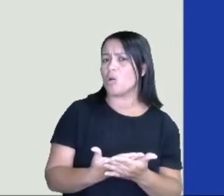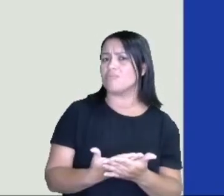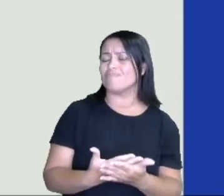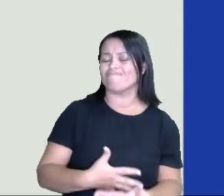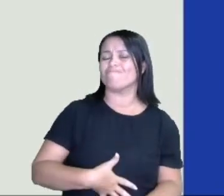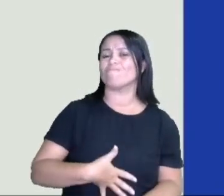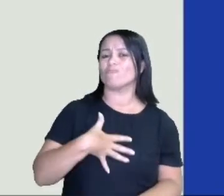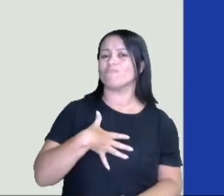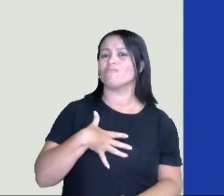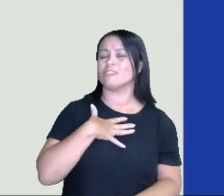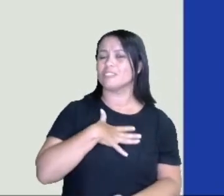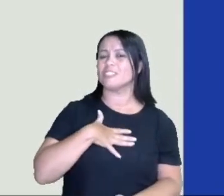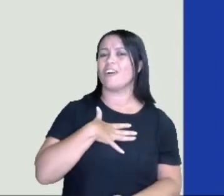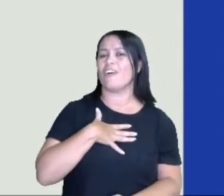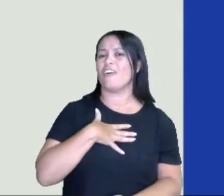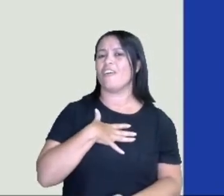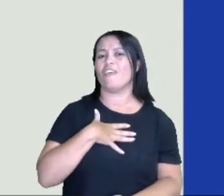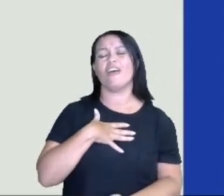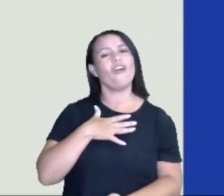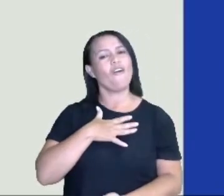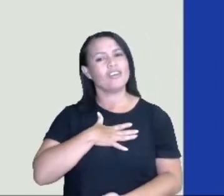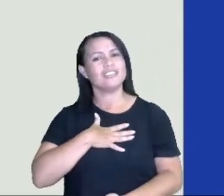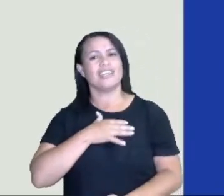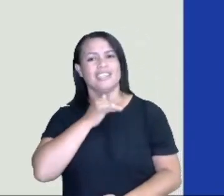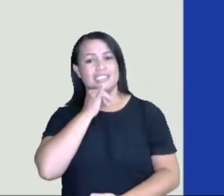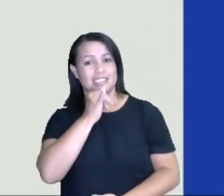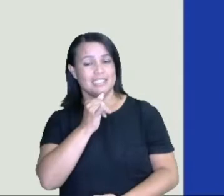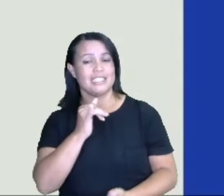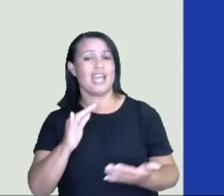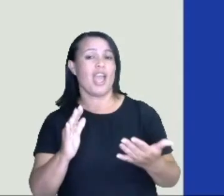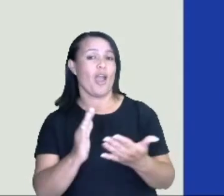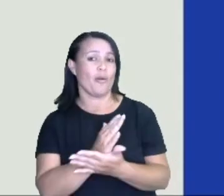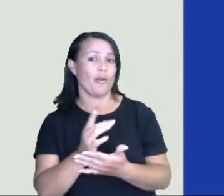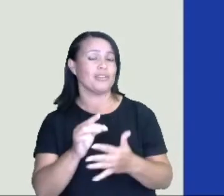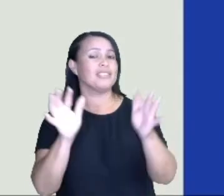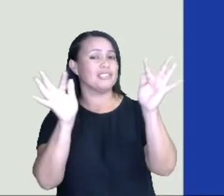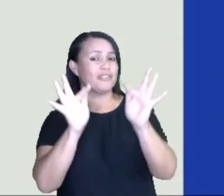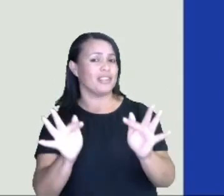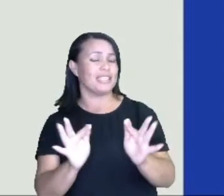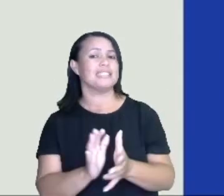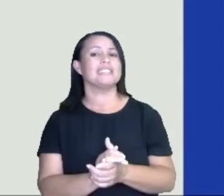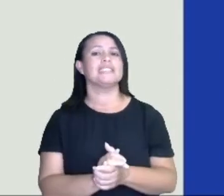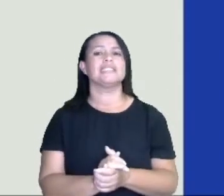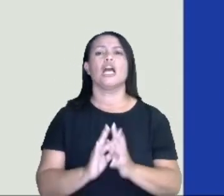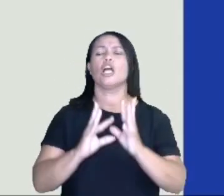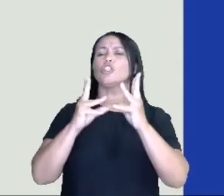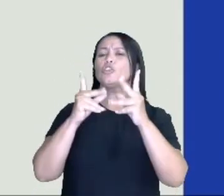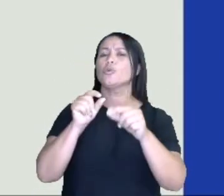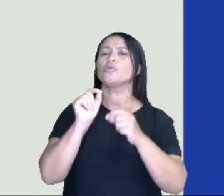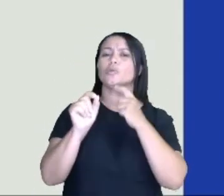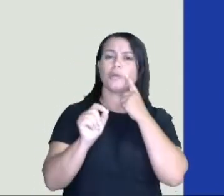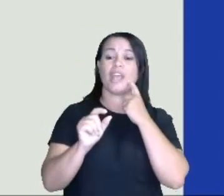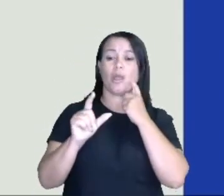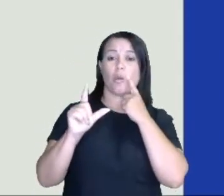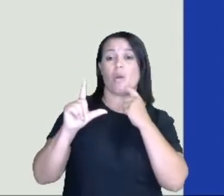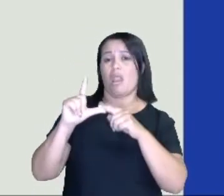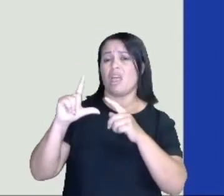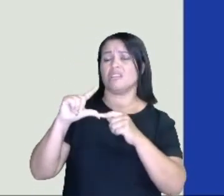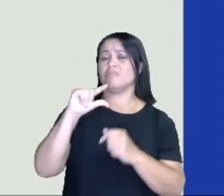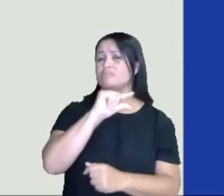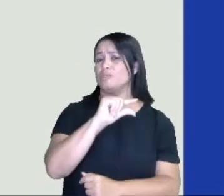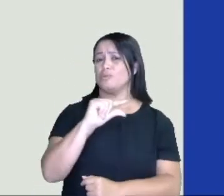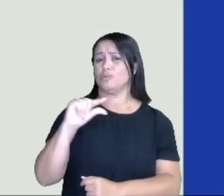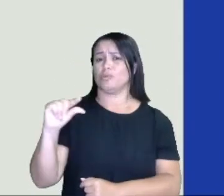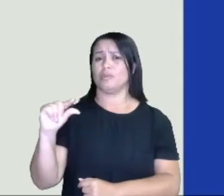honra, gostaria de lhe dizer algo, seja feliz. Todos são grafados com a letra